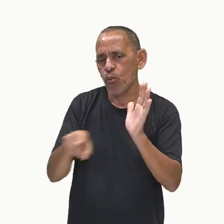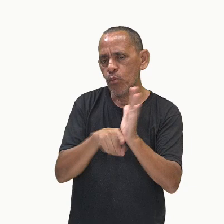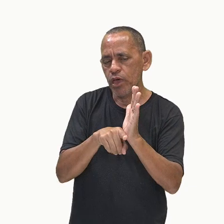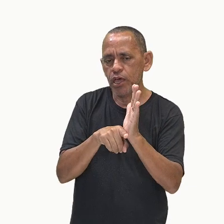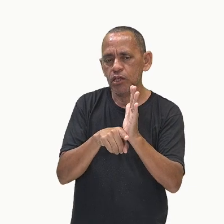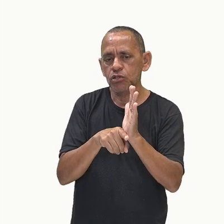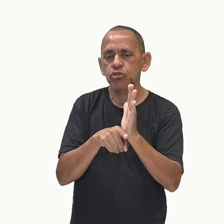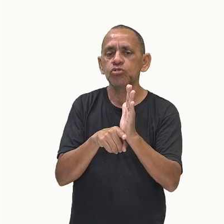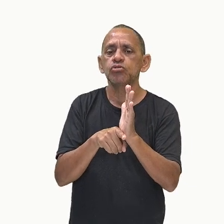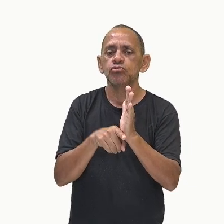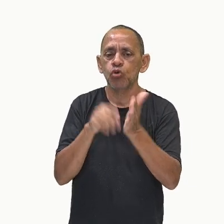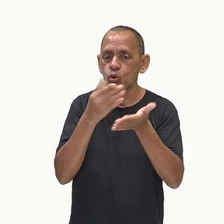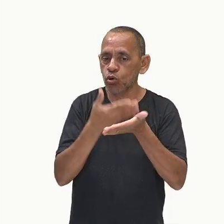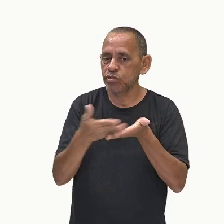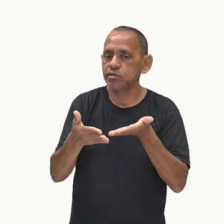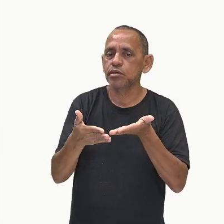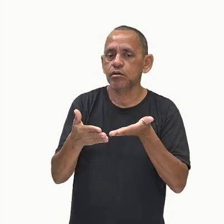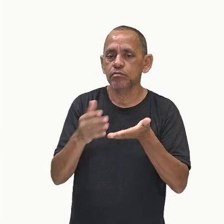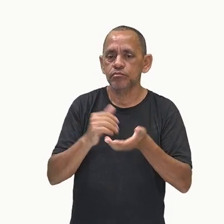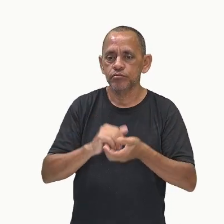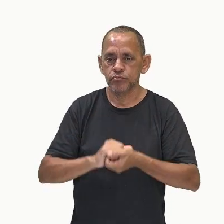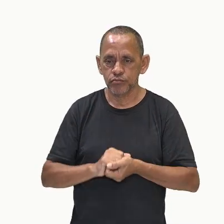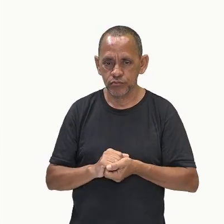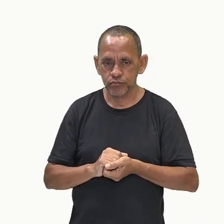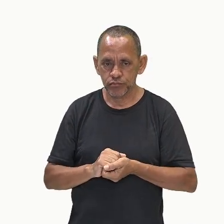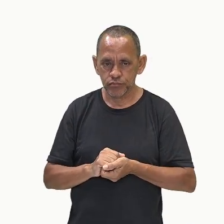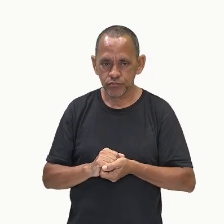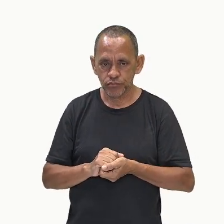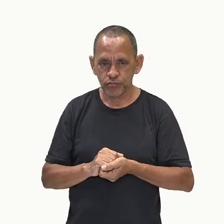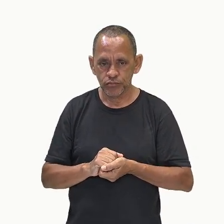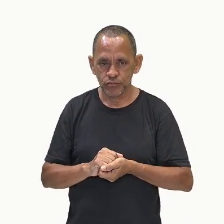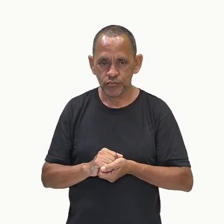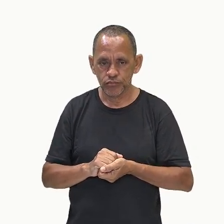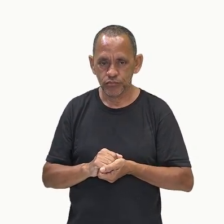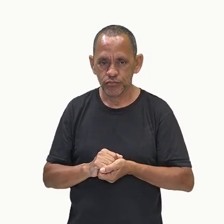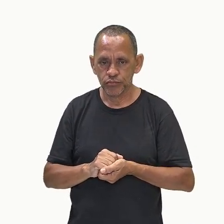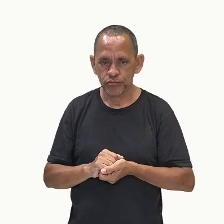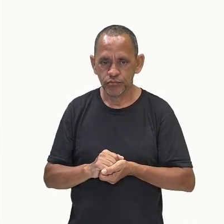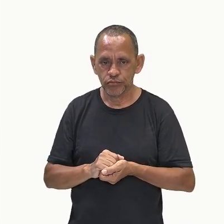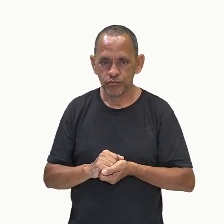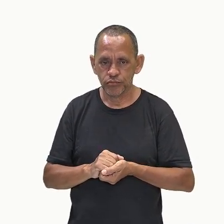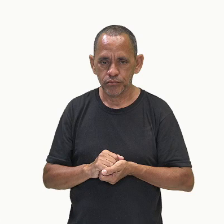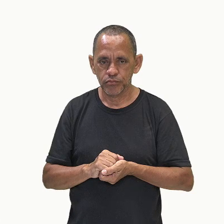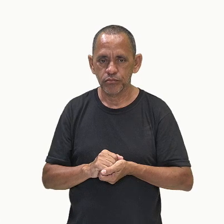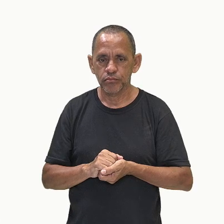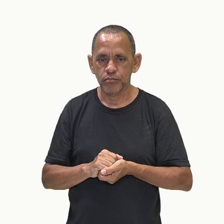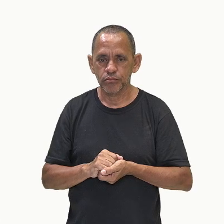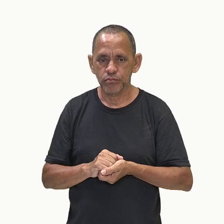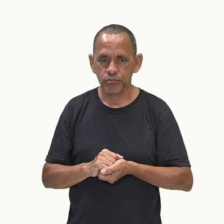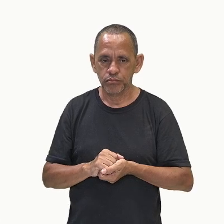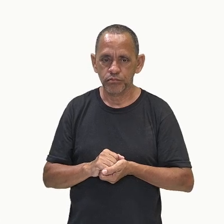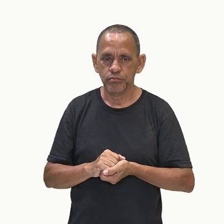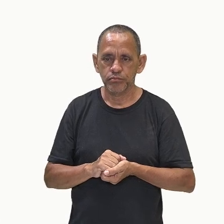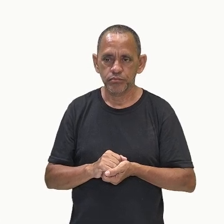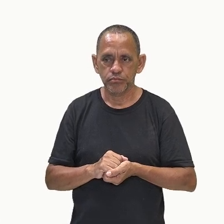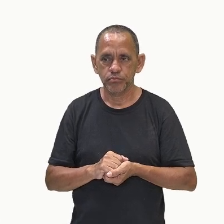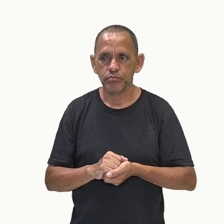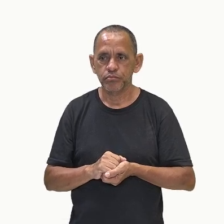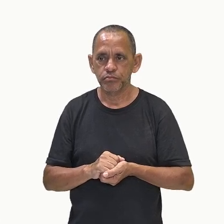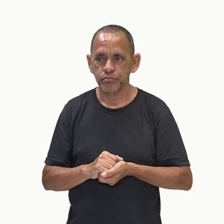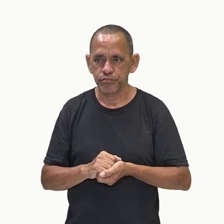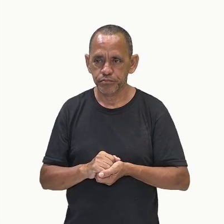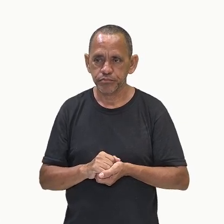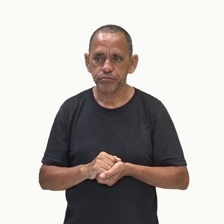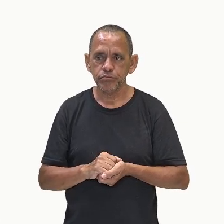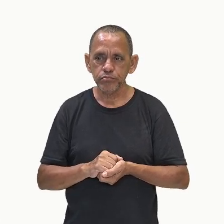aqui no caso seria AC, tá, pessoal? XC menos XA, 8 menos 2,